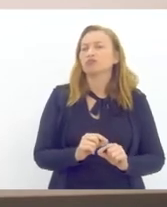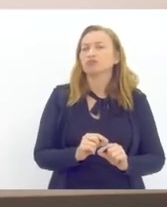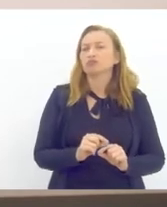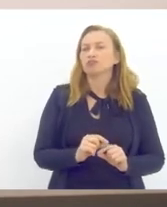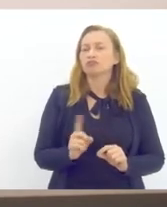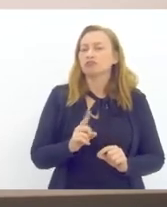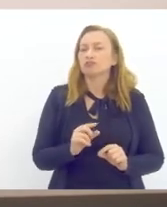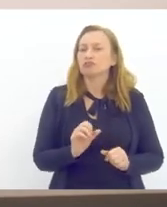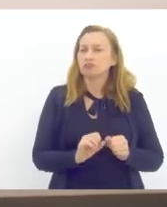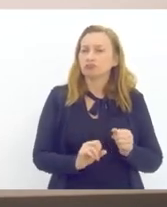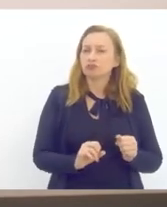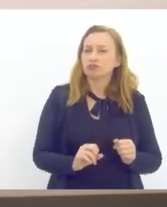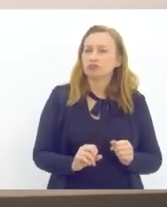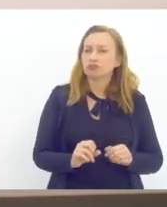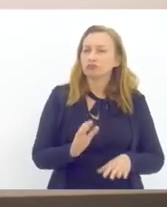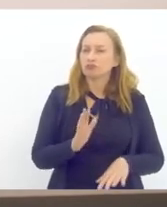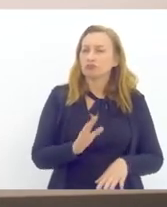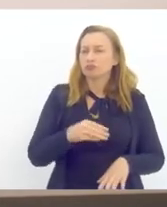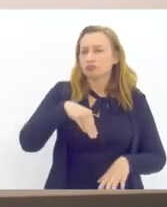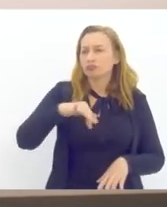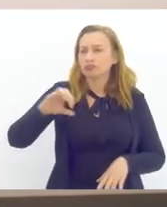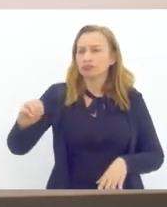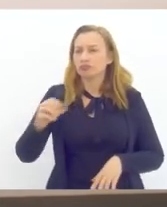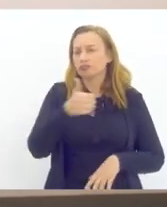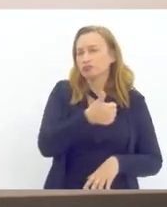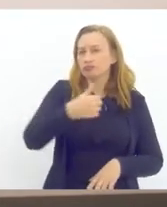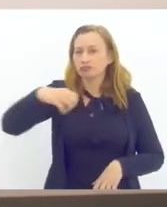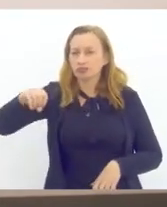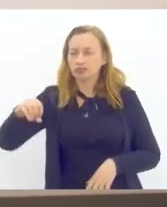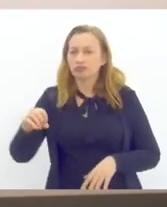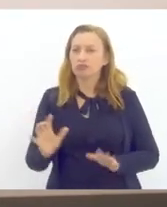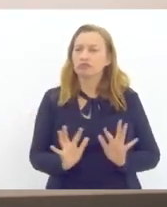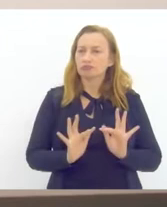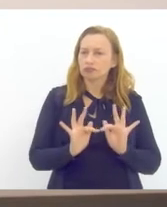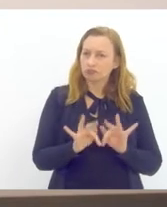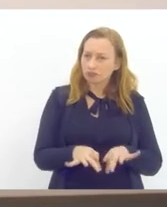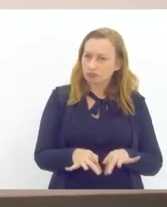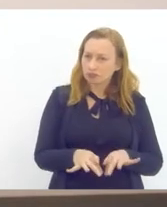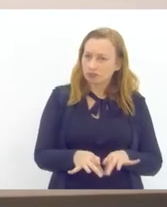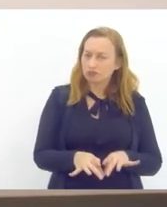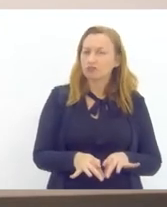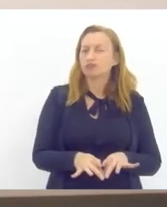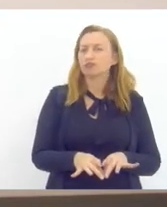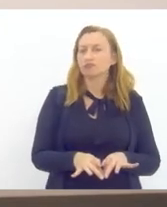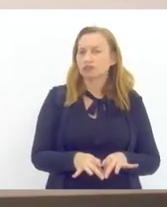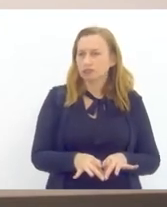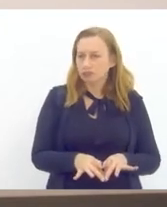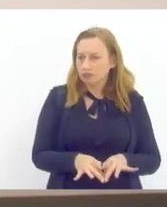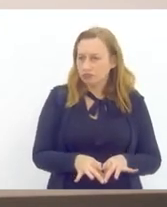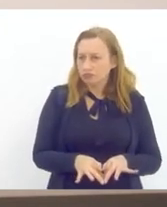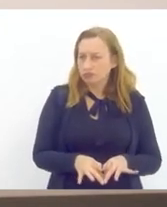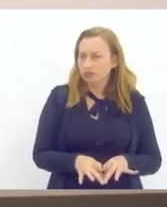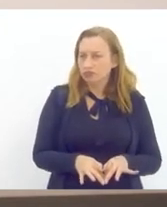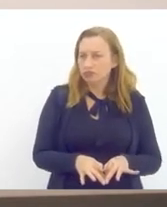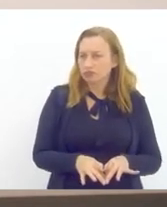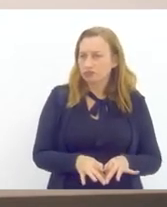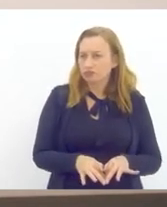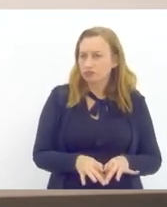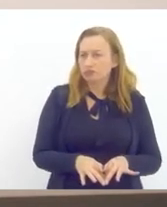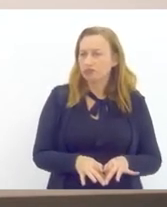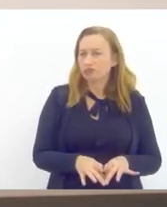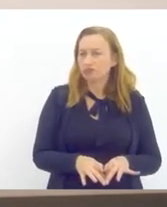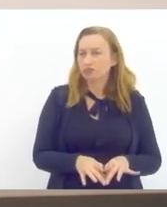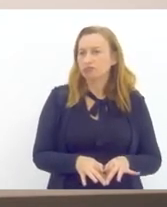e essa decisão é de maio de 2019, é quando finda, é quando essa decisão tem caráter terminativo com o desprovimento